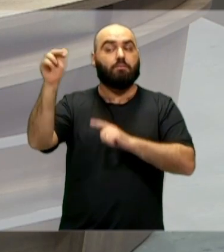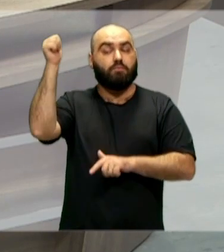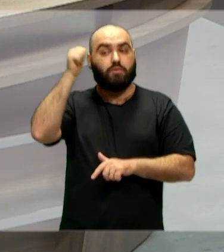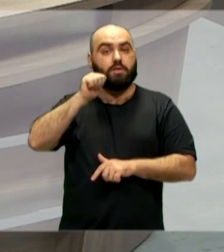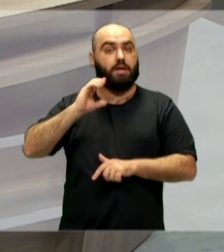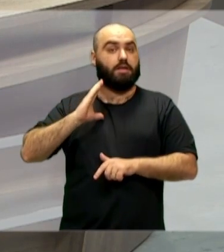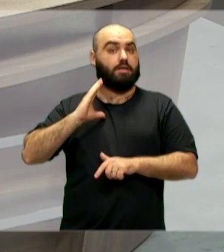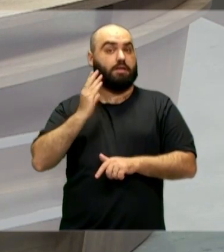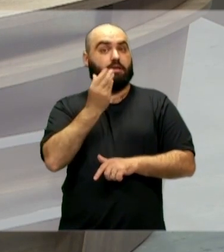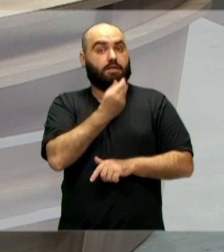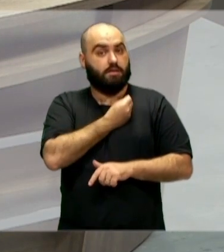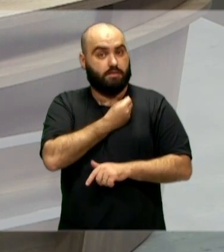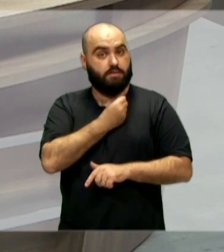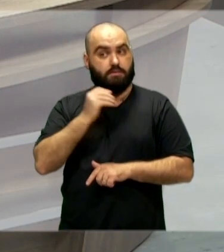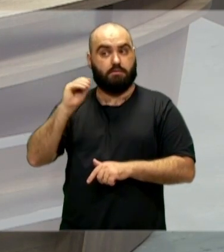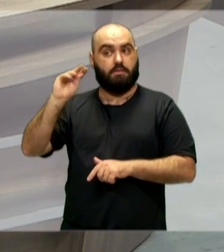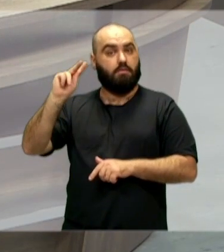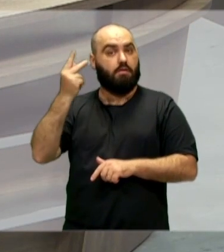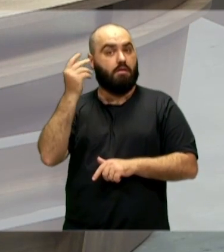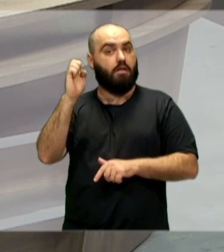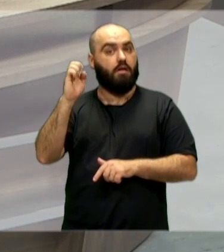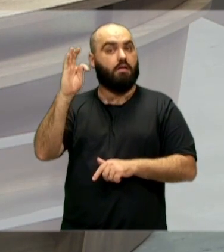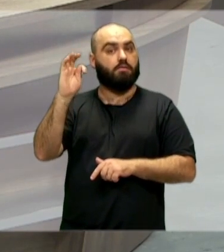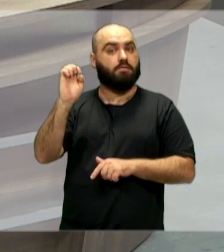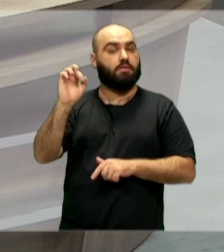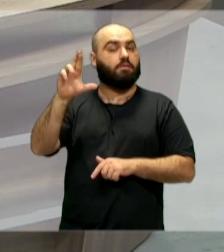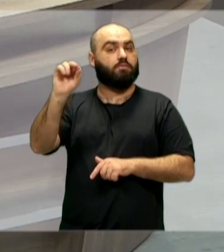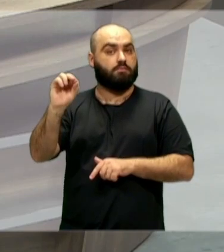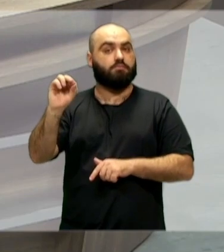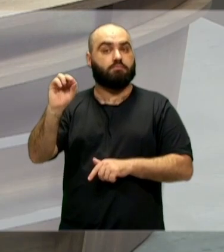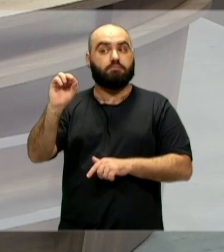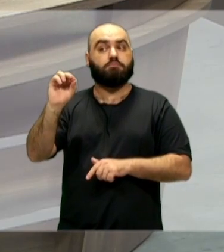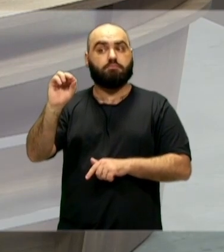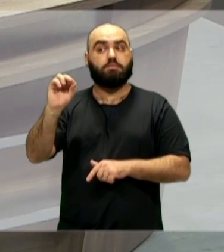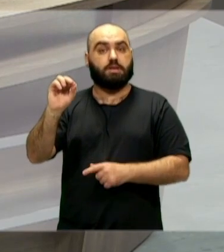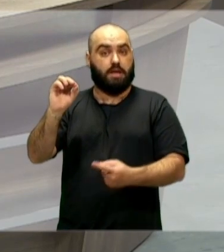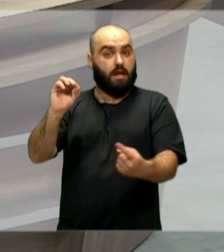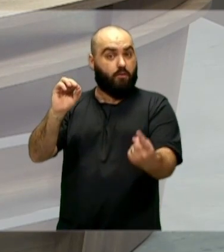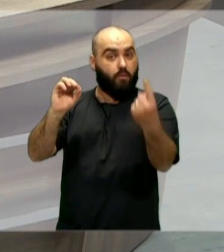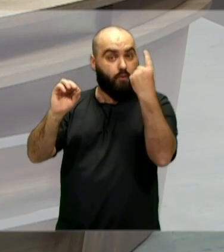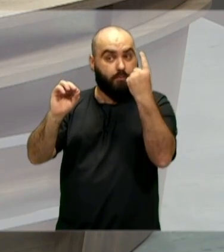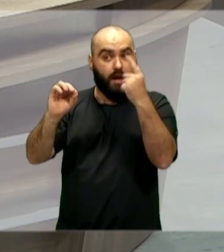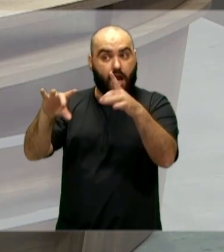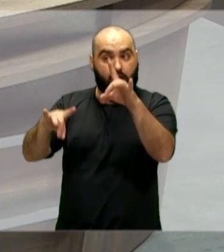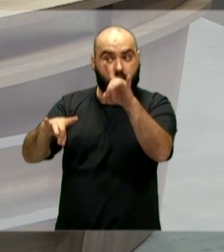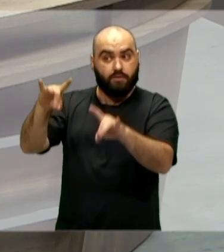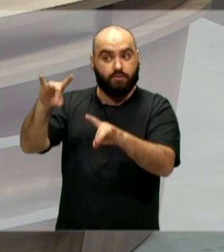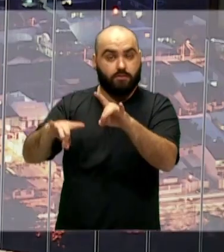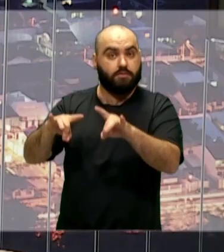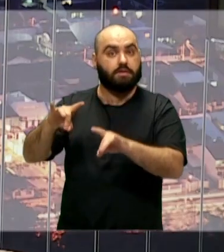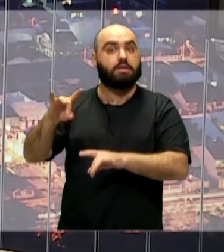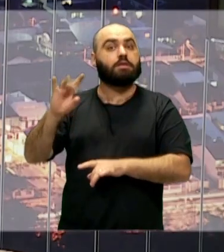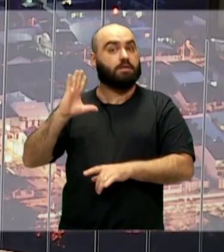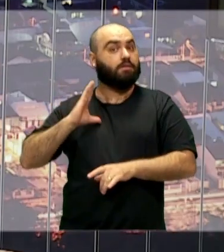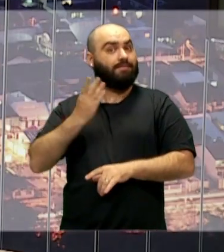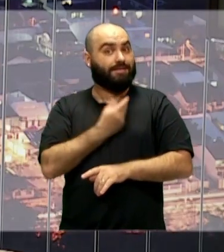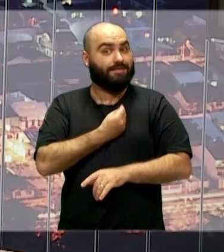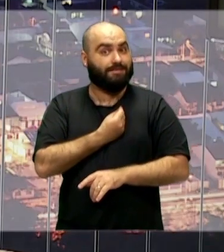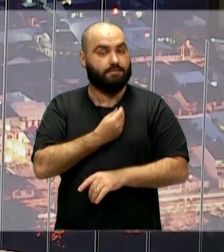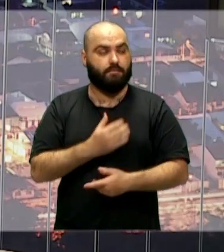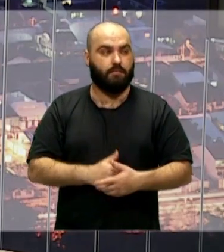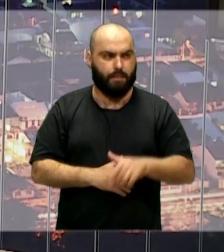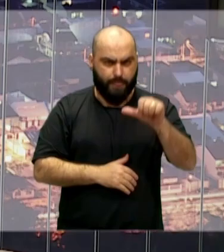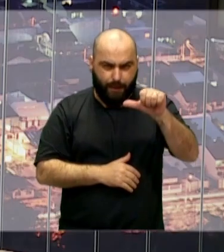heterossexual, né? Representada por uma mulher trans. Essa mesma novela, a primeira gravação